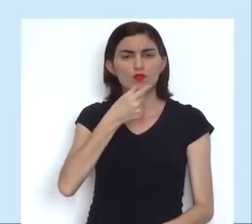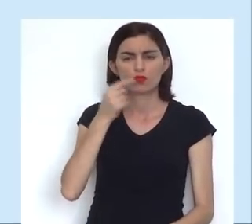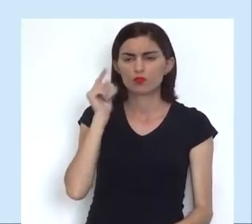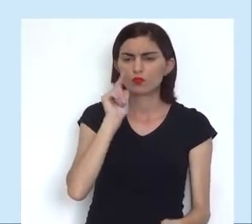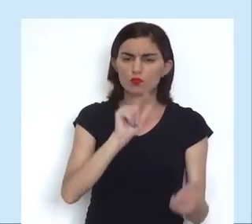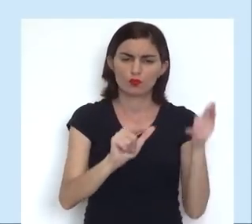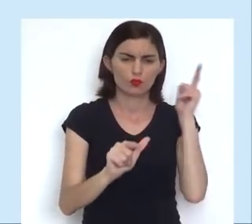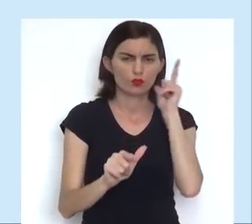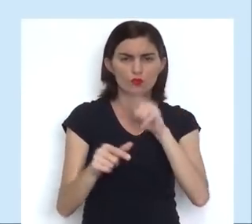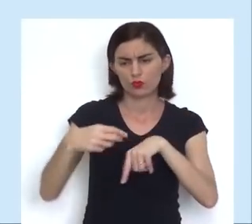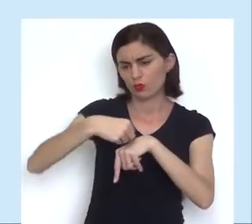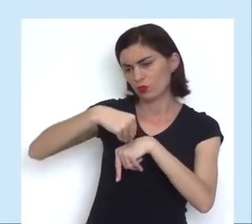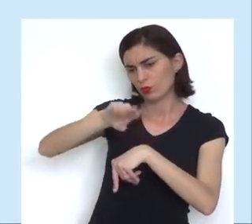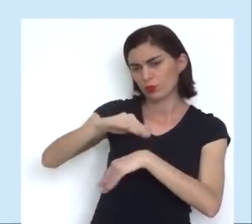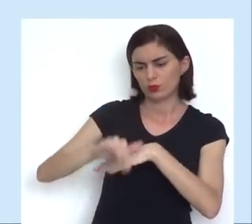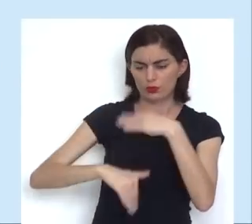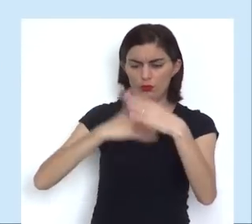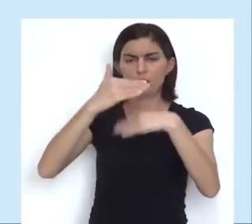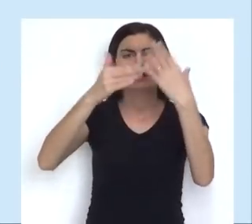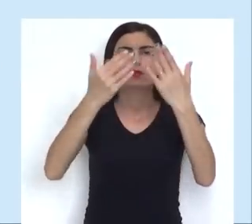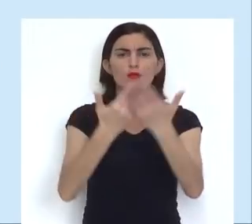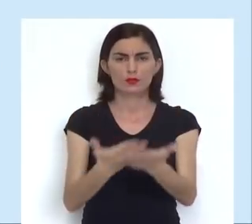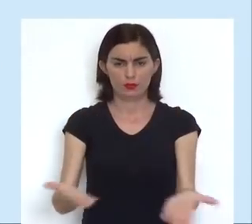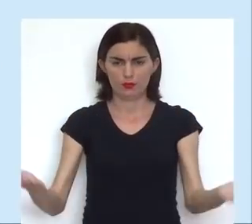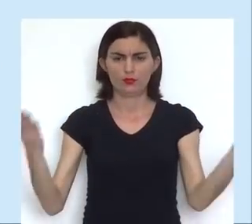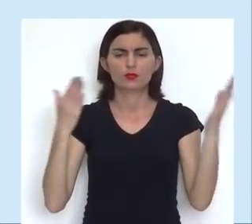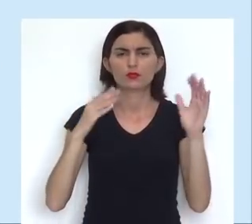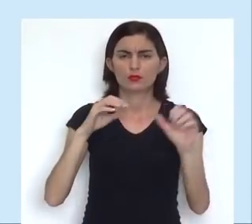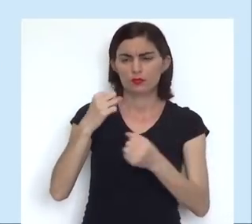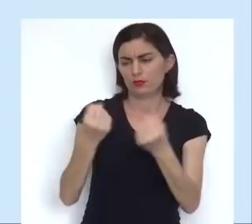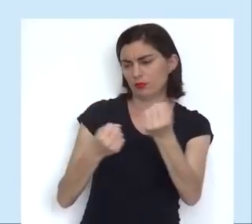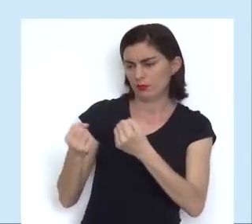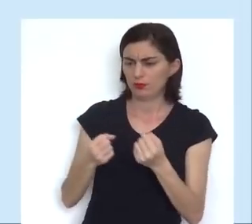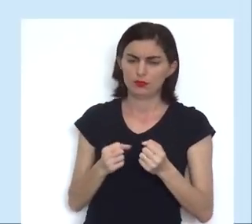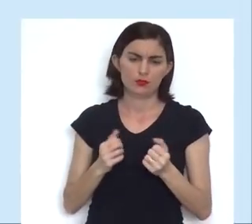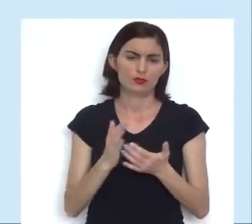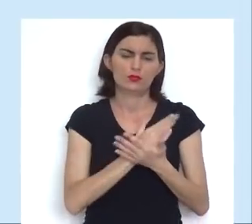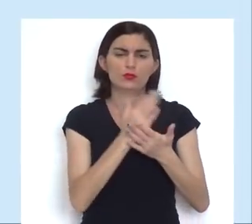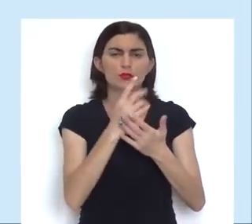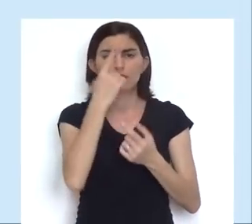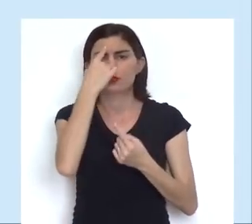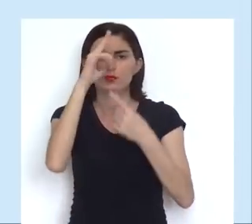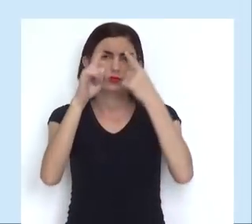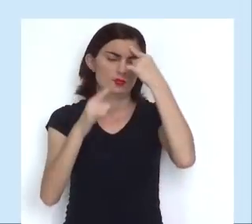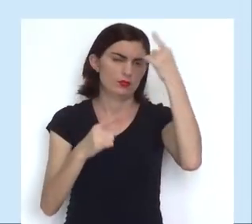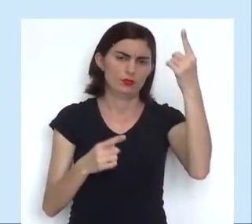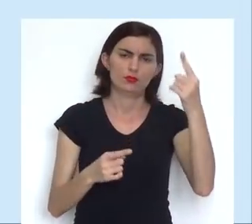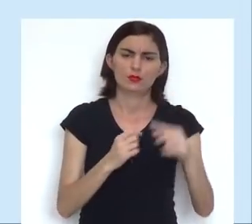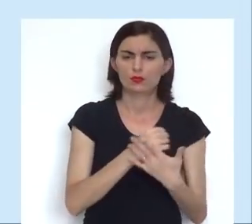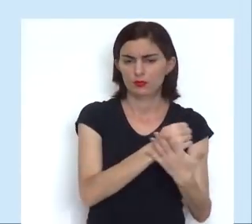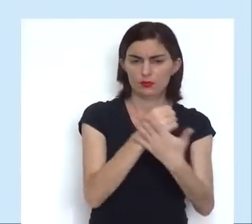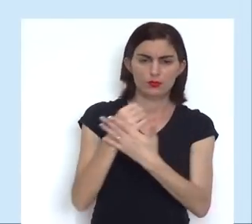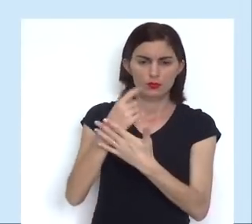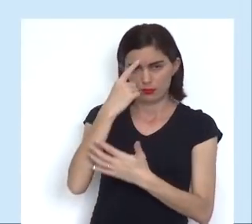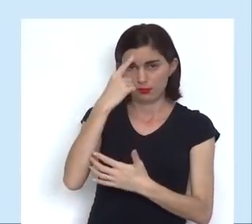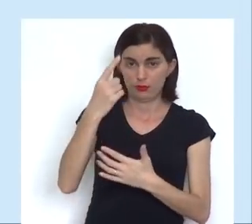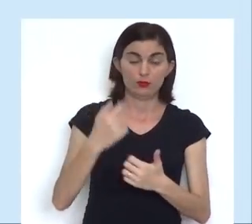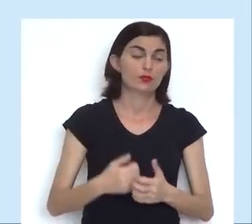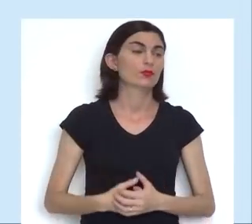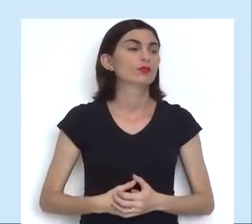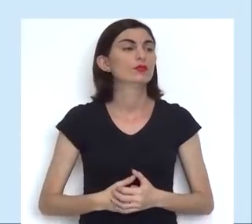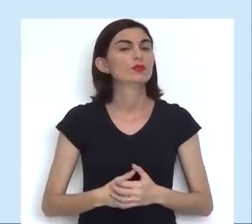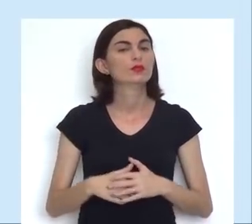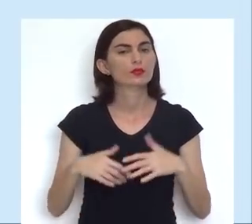ele consegue trazer uma evolução para o seu meio de transporte, tá? Com a ajuda de algumas invenções, com a ajuda de algumas ideias.